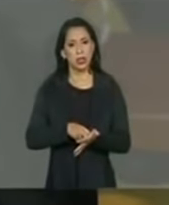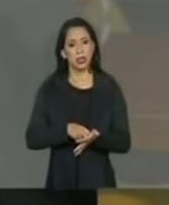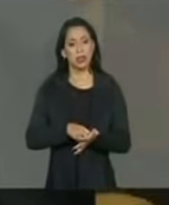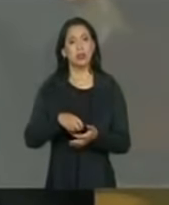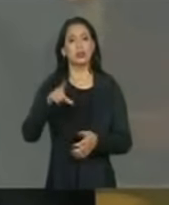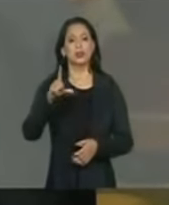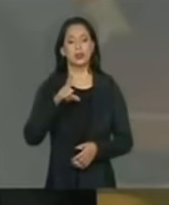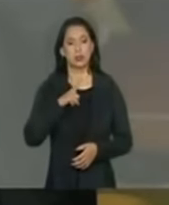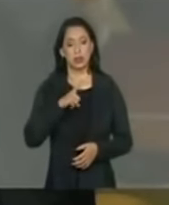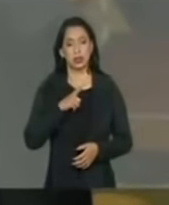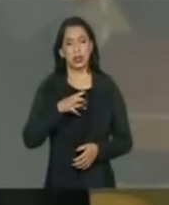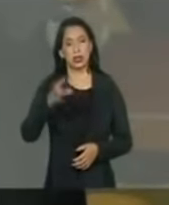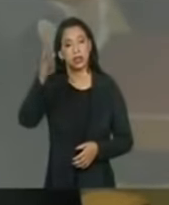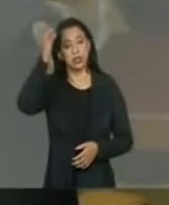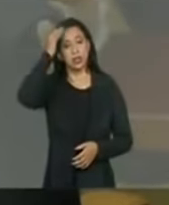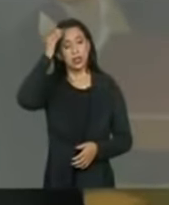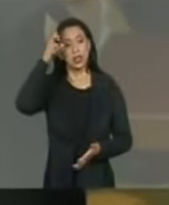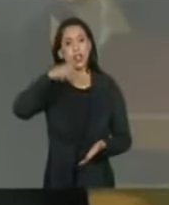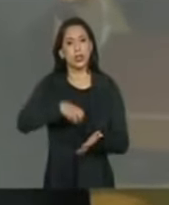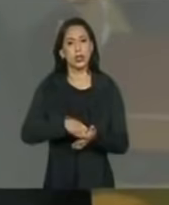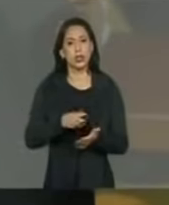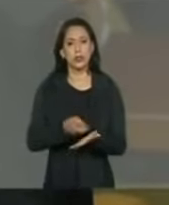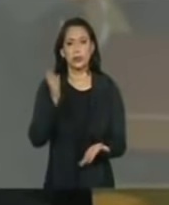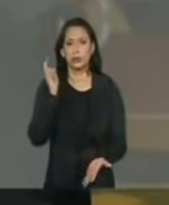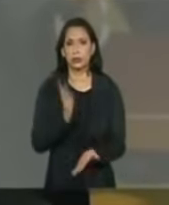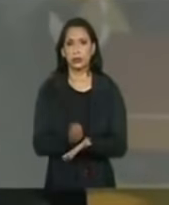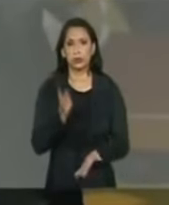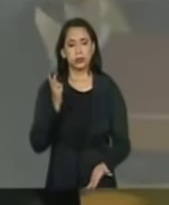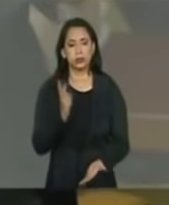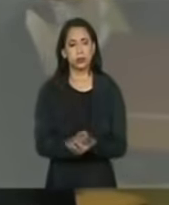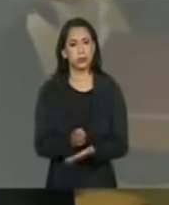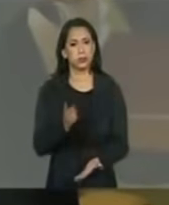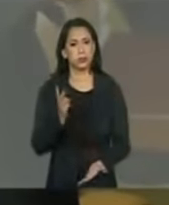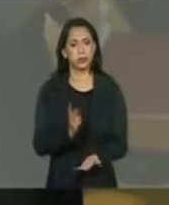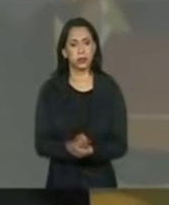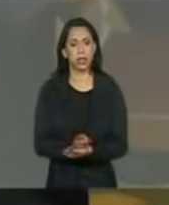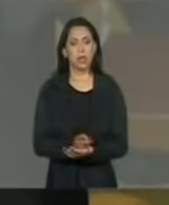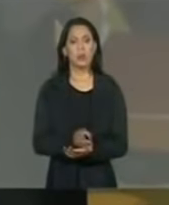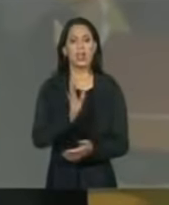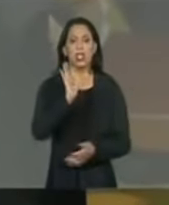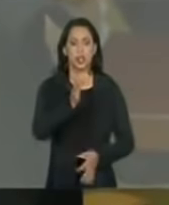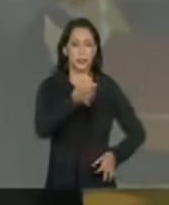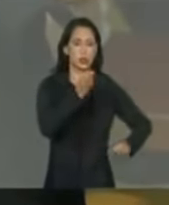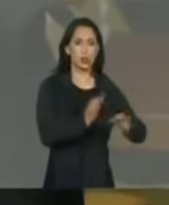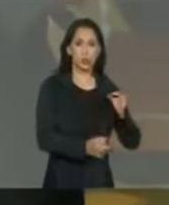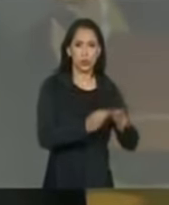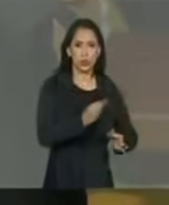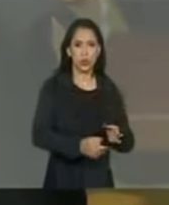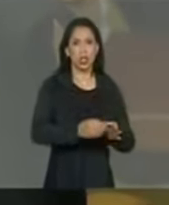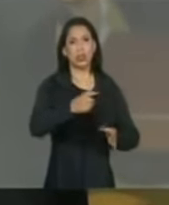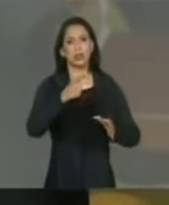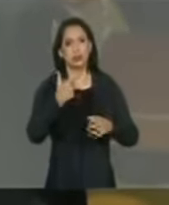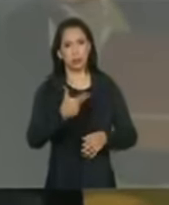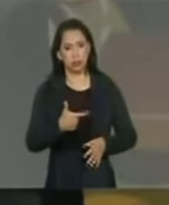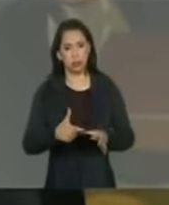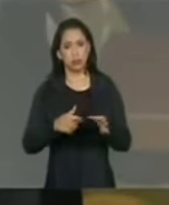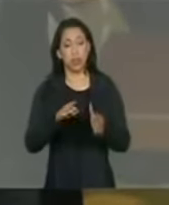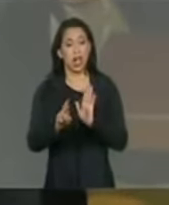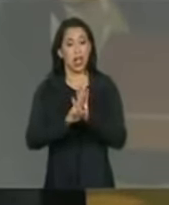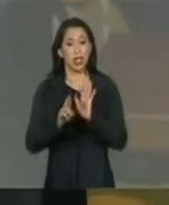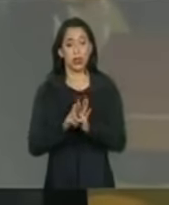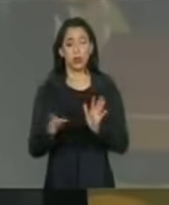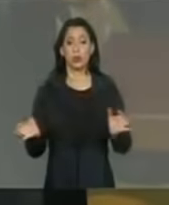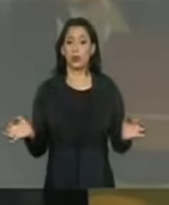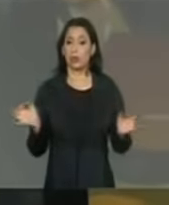se entender condenação definitiva transitada em julgado e insuscetível de recurso que após a